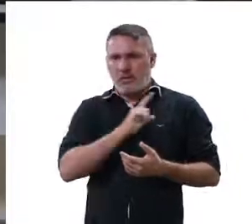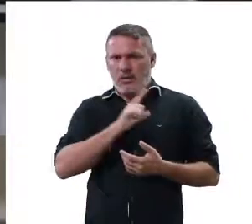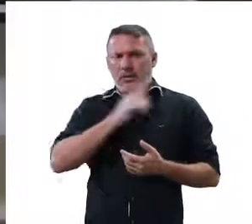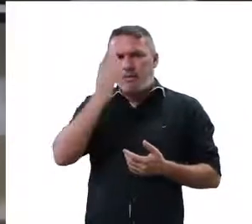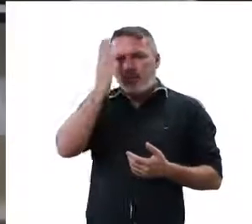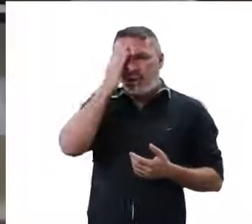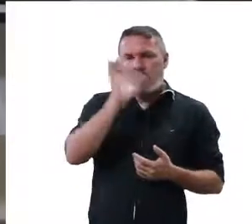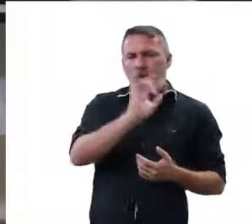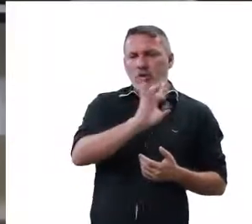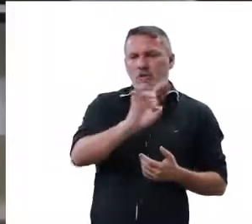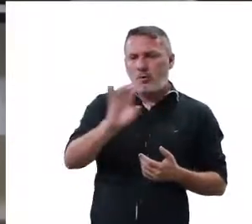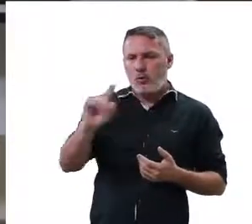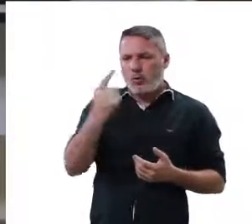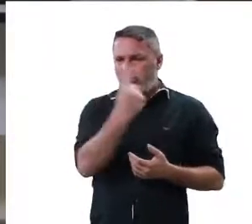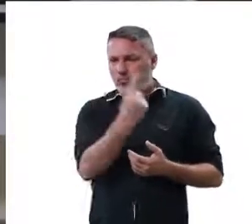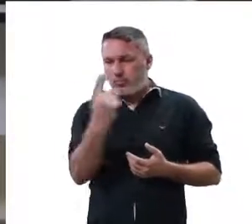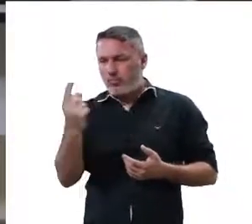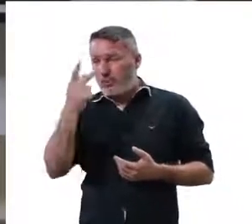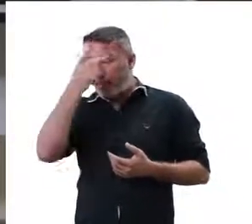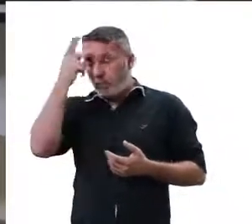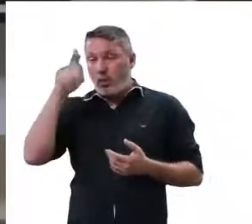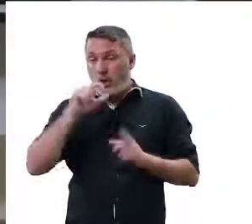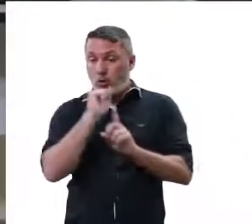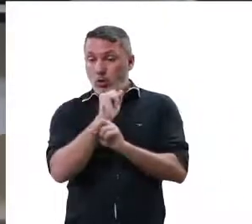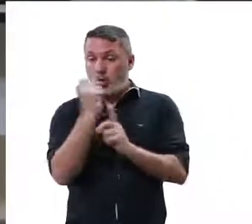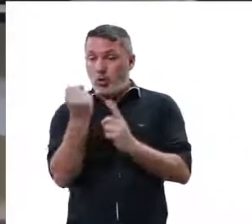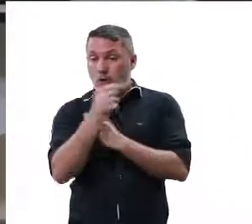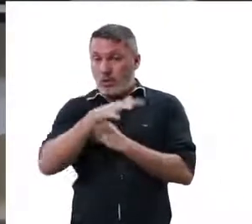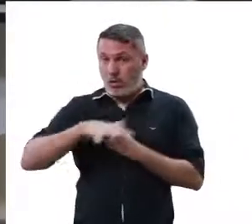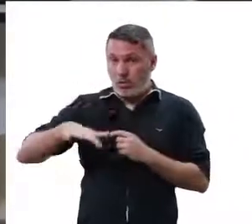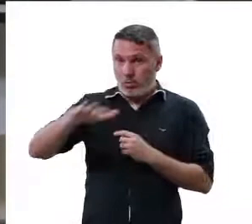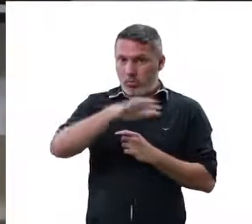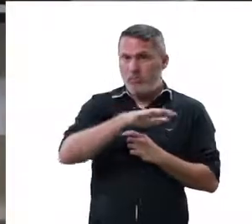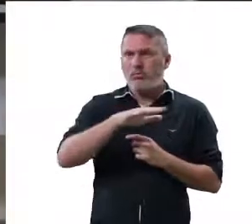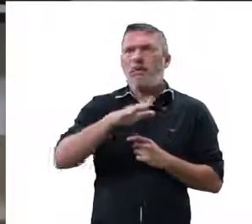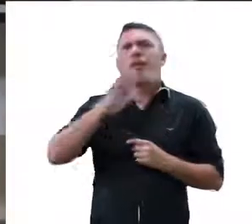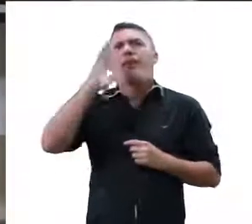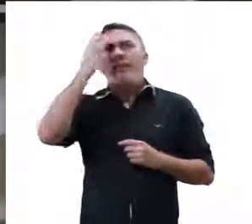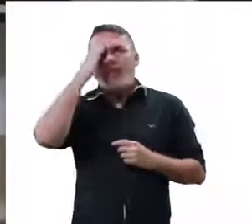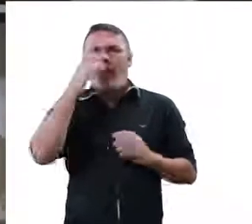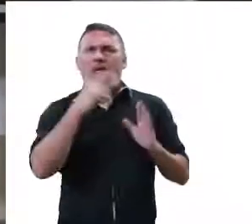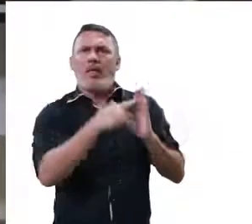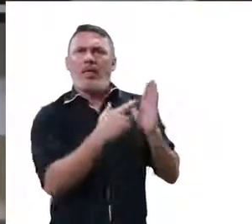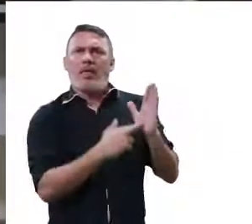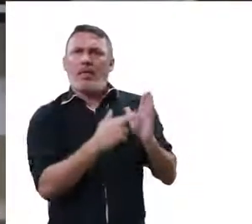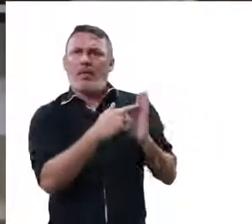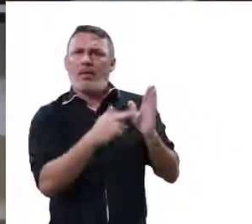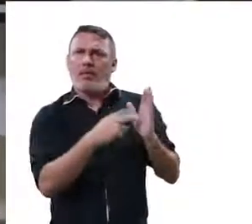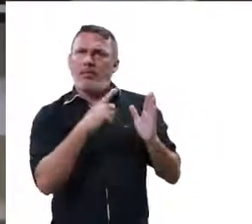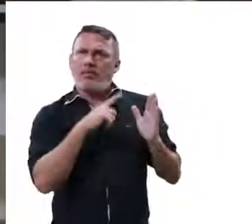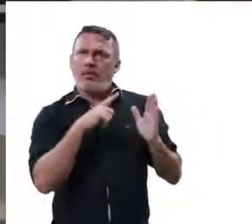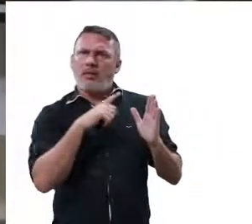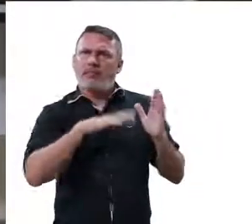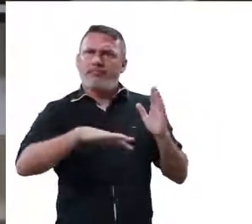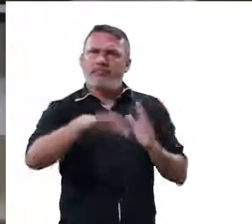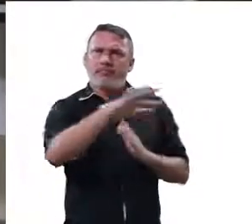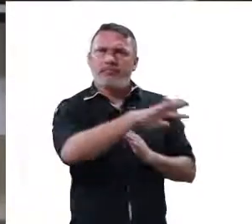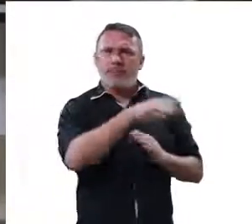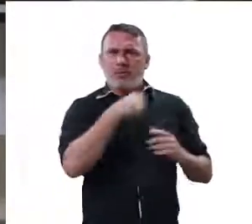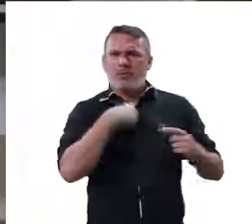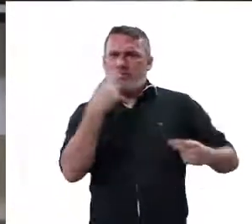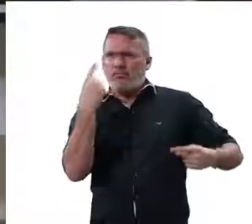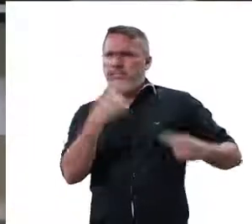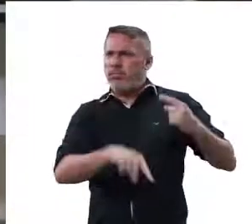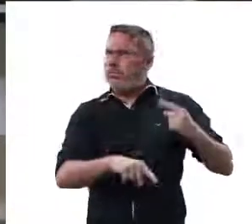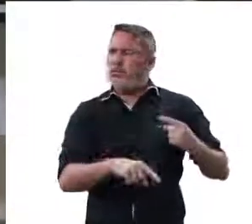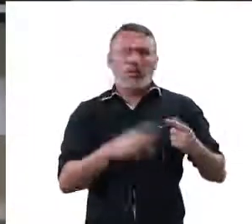ele entender, se o indivíduo, o sujeito, tá? O sujeito social, o indivíduo social, entender que essas regras ou essas normas elas